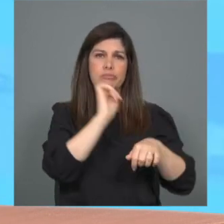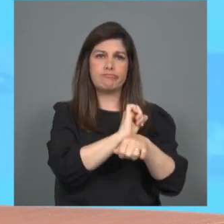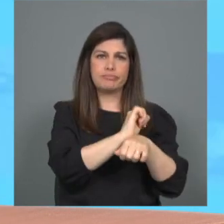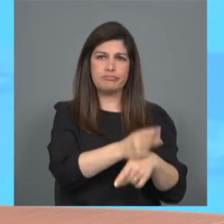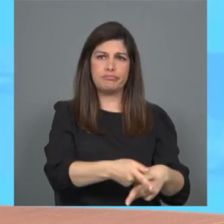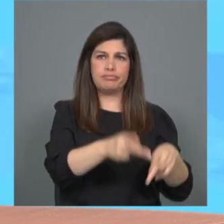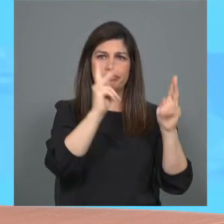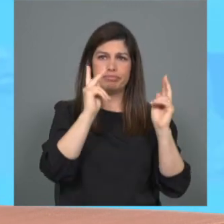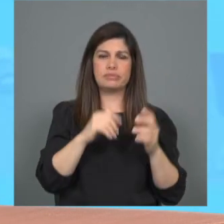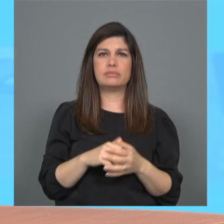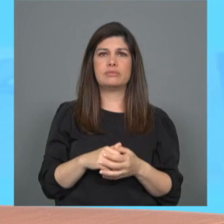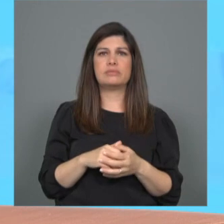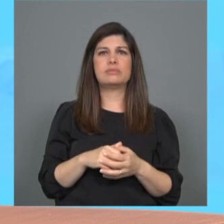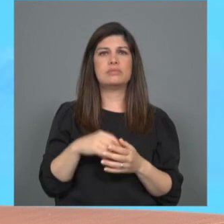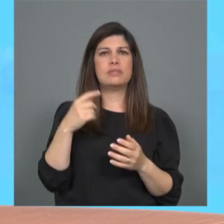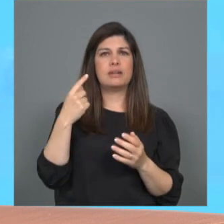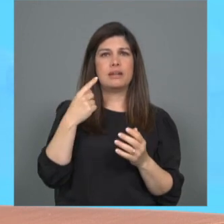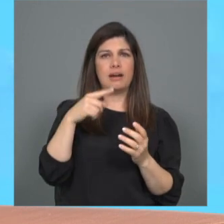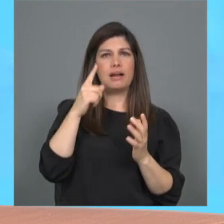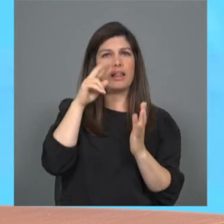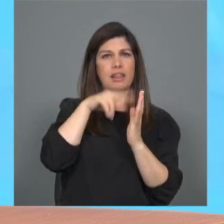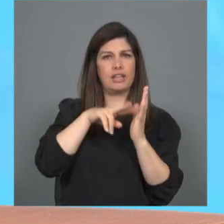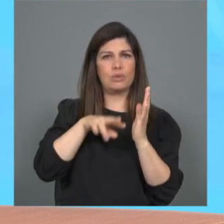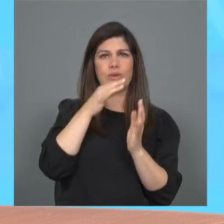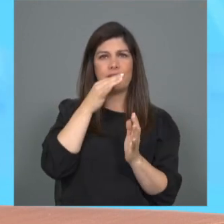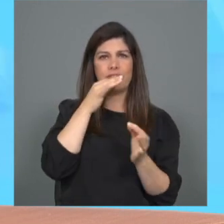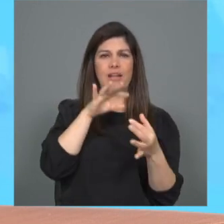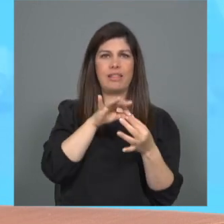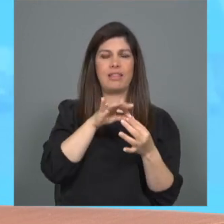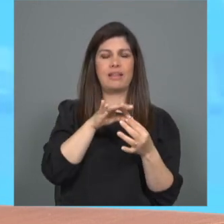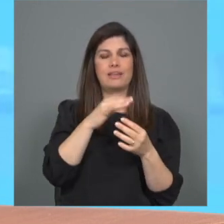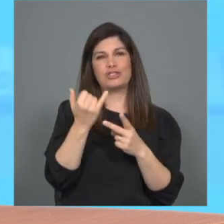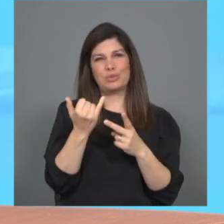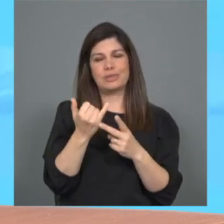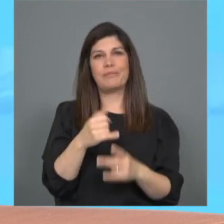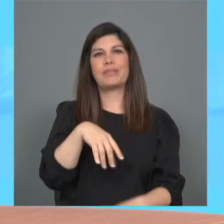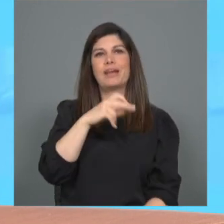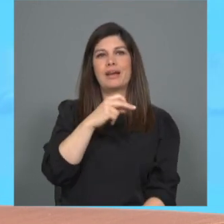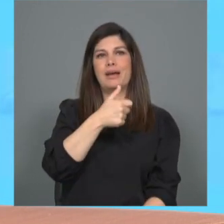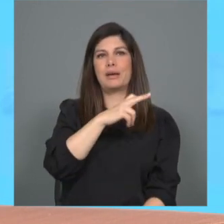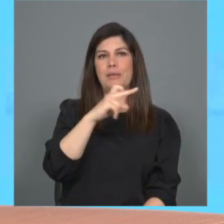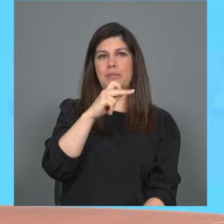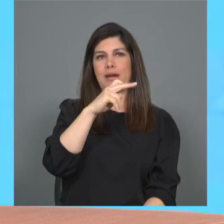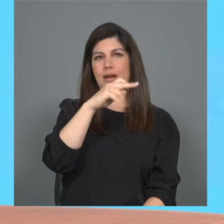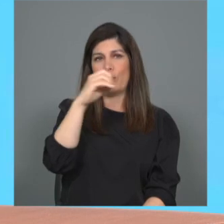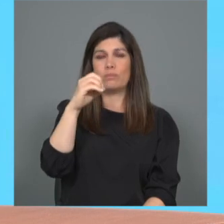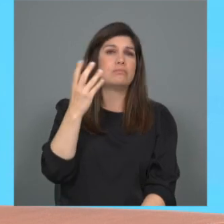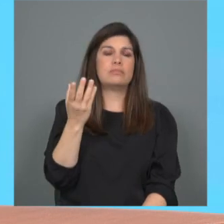depois há a leitura que também fala do Abraão, a segunda, enfim, é-lhes dado uma terra, enfim, tem a sua